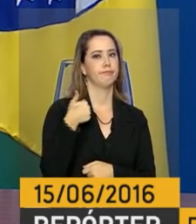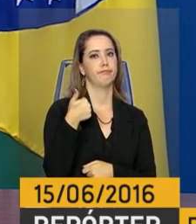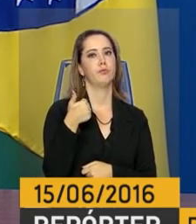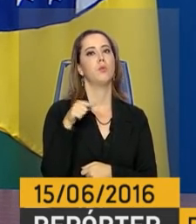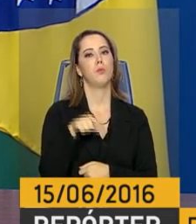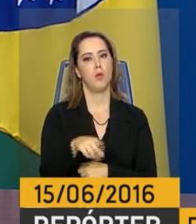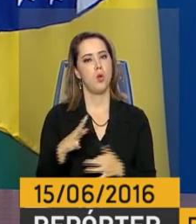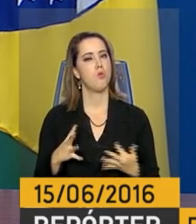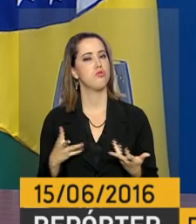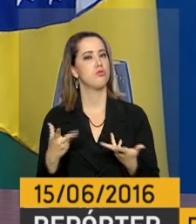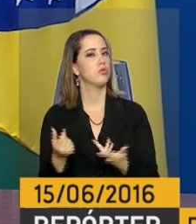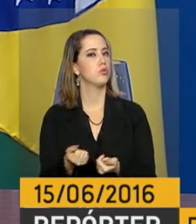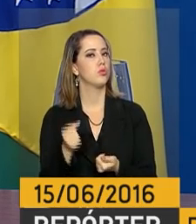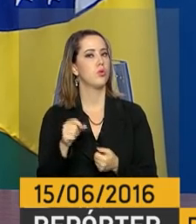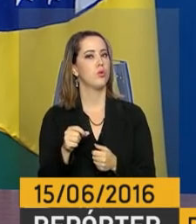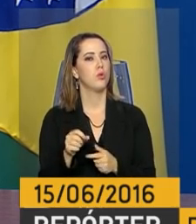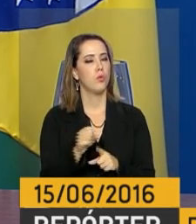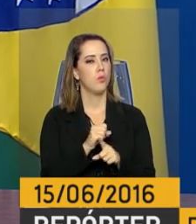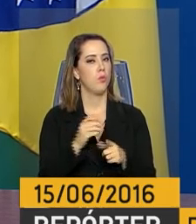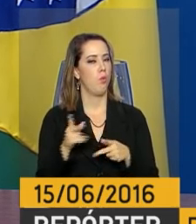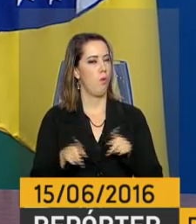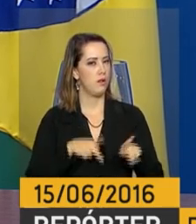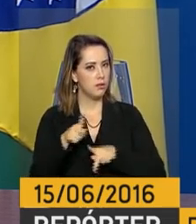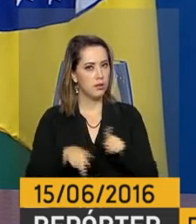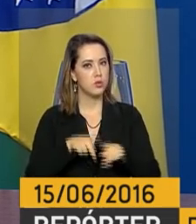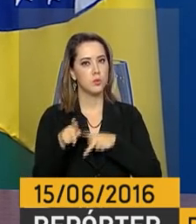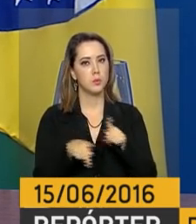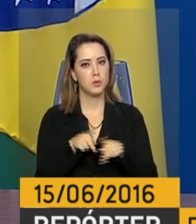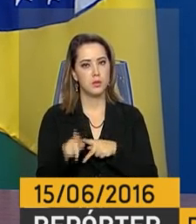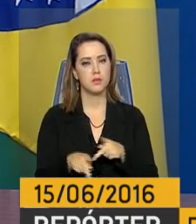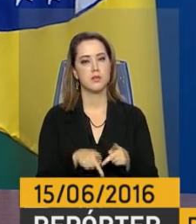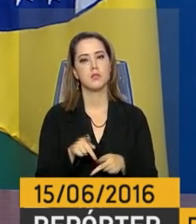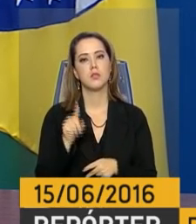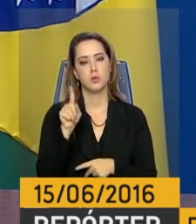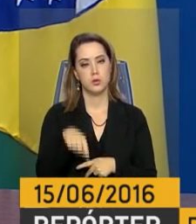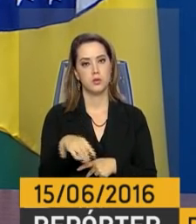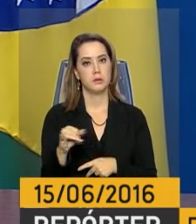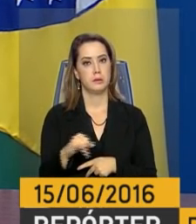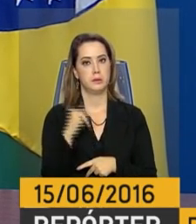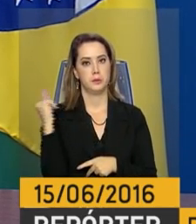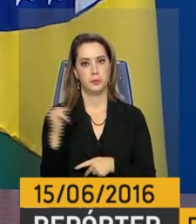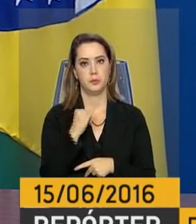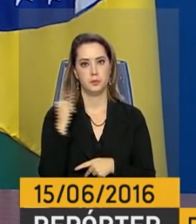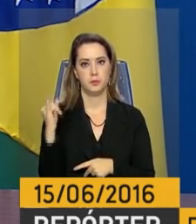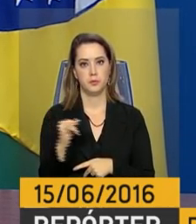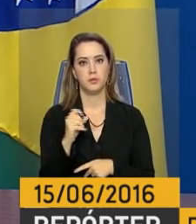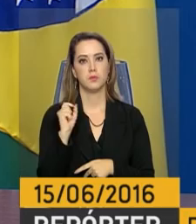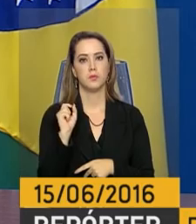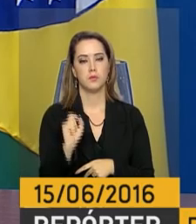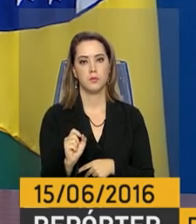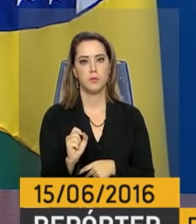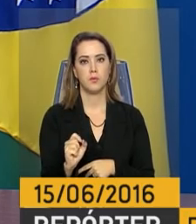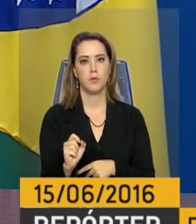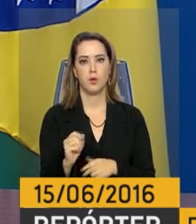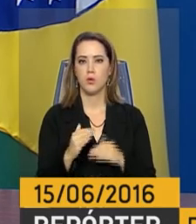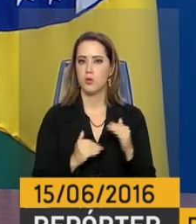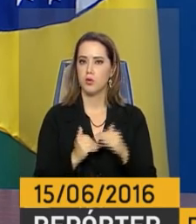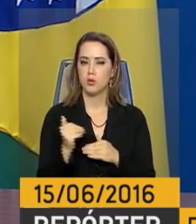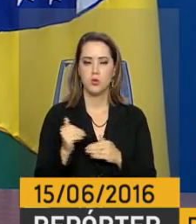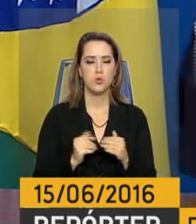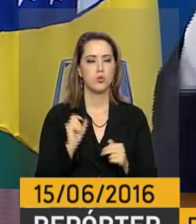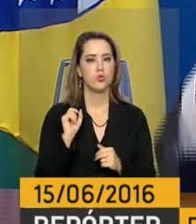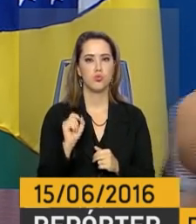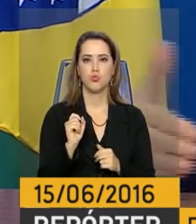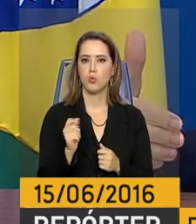qualidade do serviço pra população, o que é a última é a medida última e mais importante de qualquer gestão.